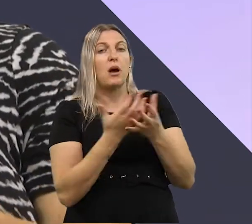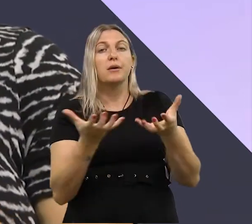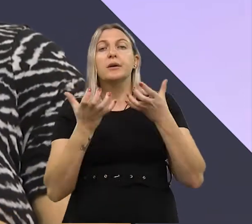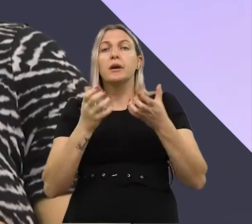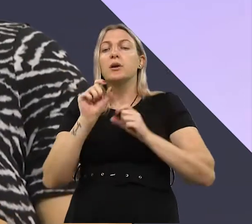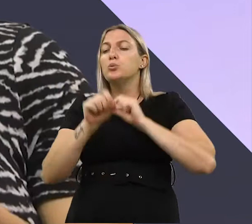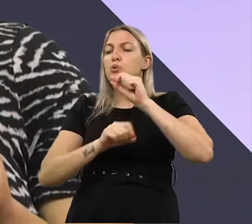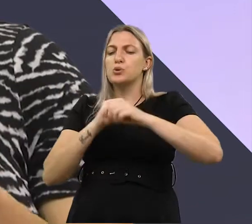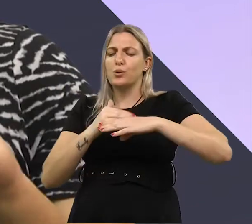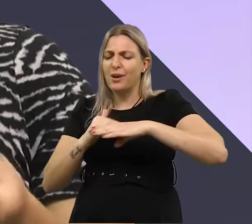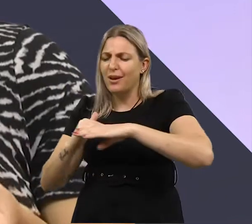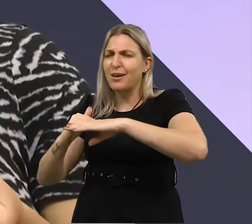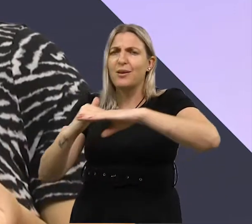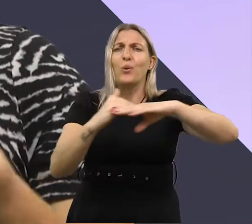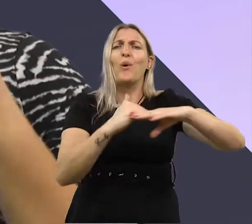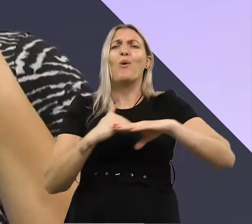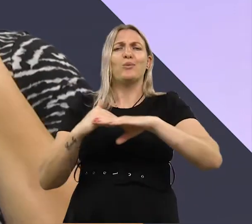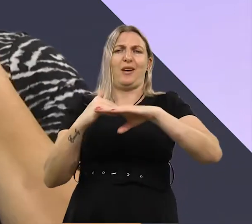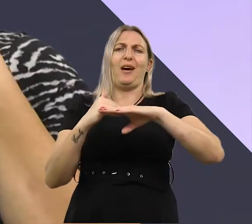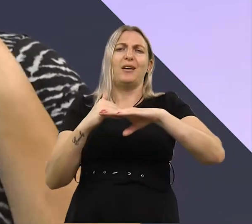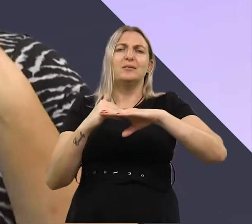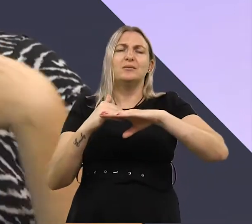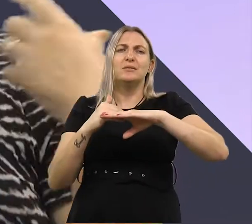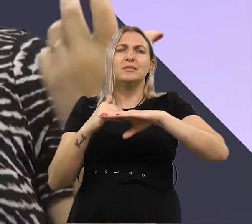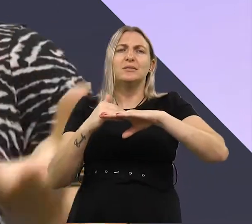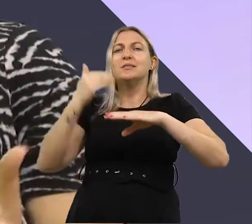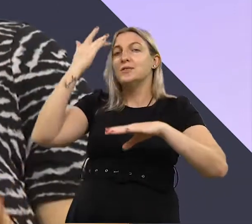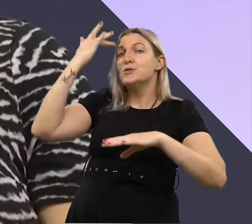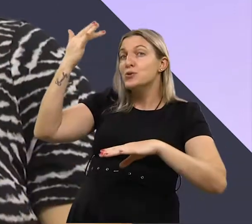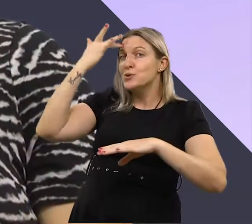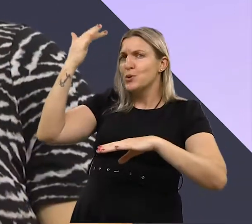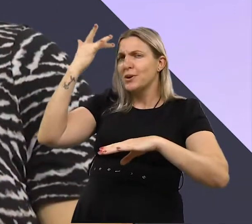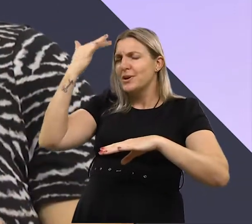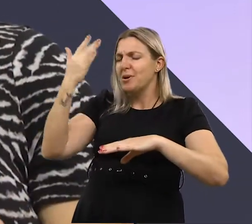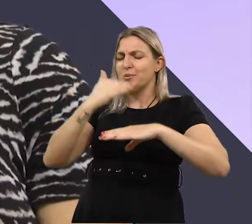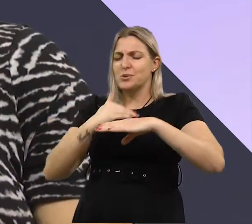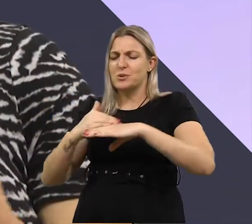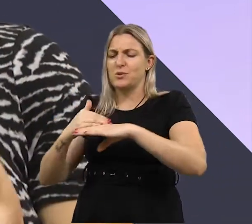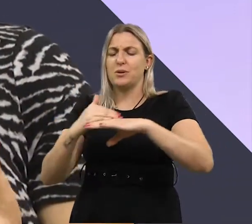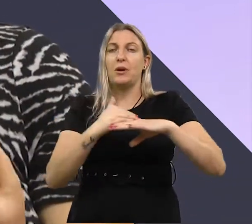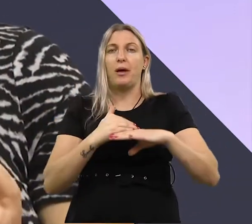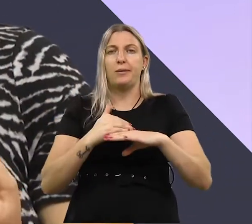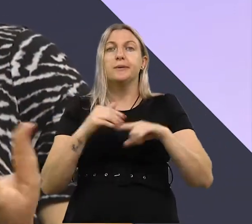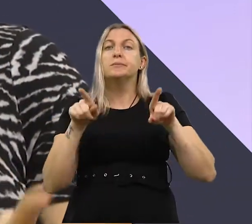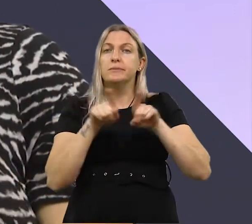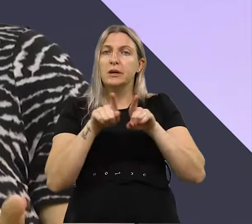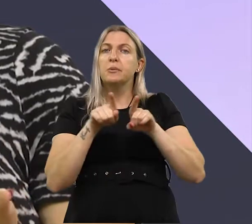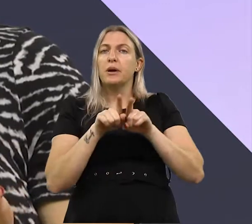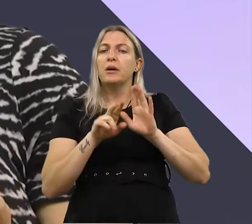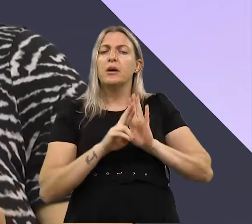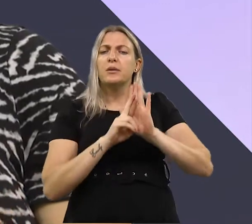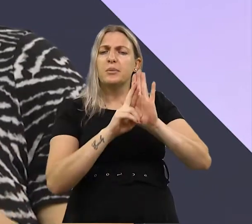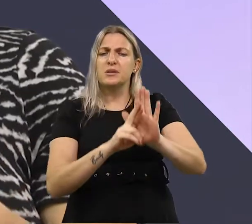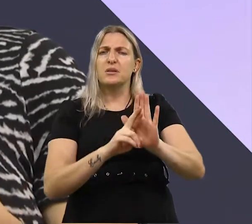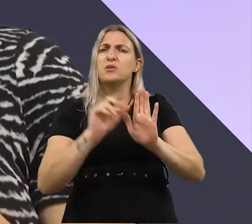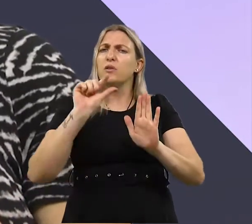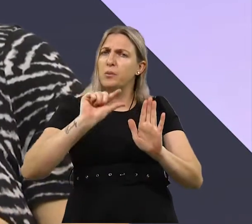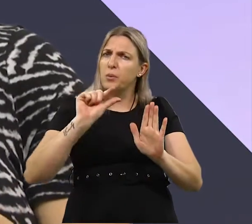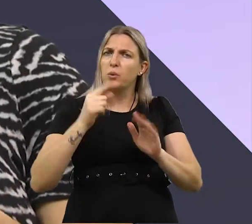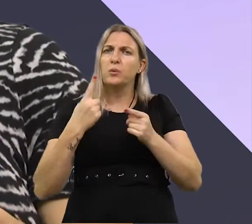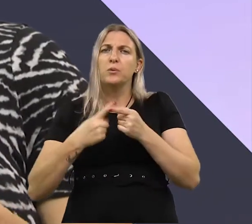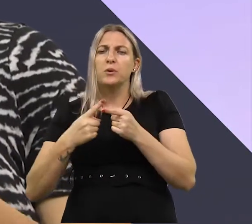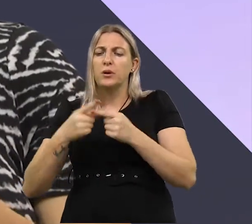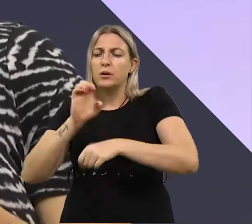essa igualdade que a gente tanto sonha, né? Inclusive na questão da representatividade. 2 vereadoras só no município como Erechim é muito